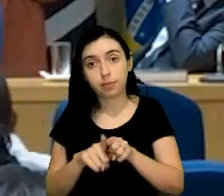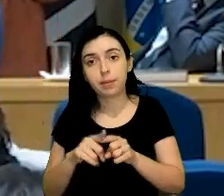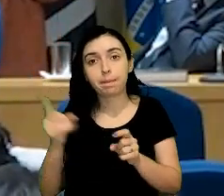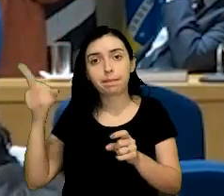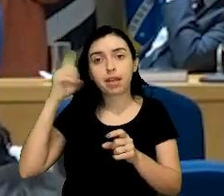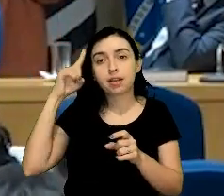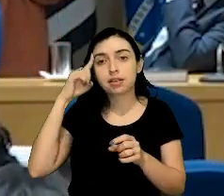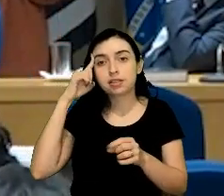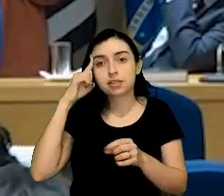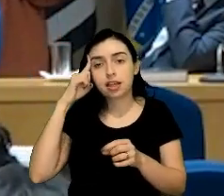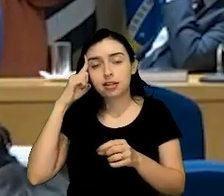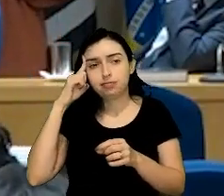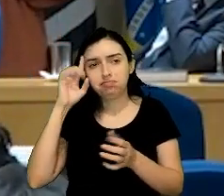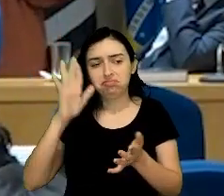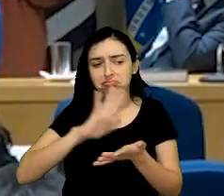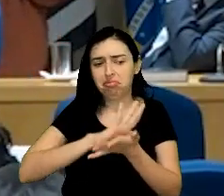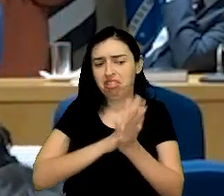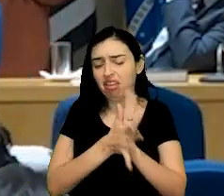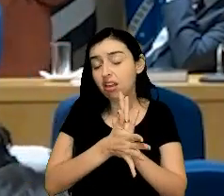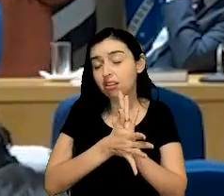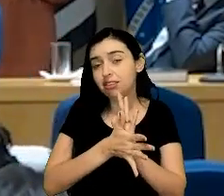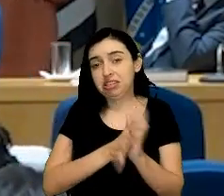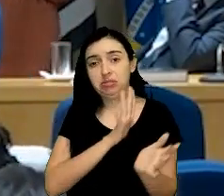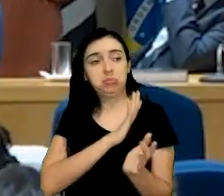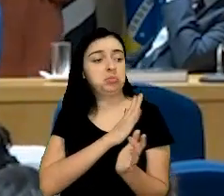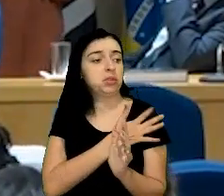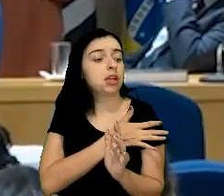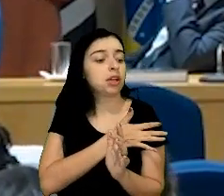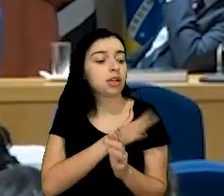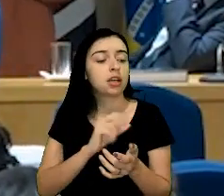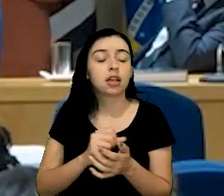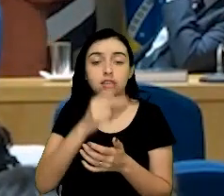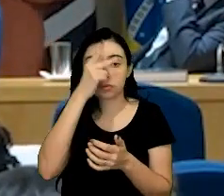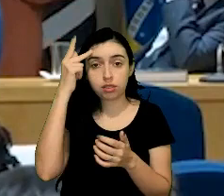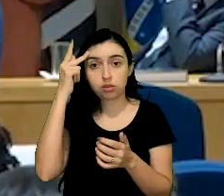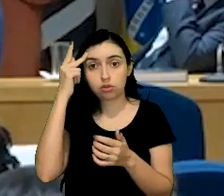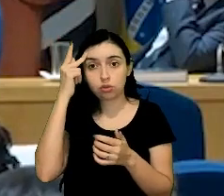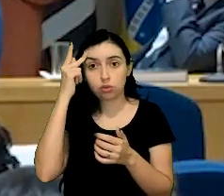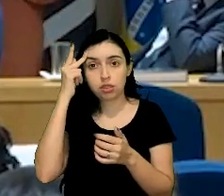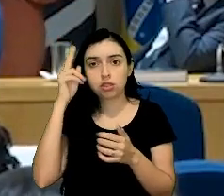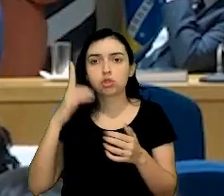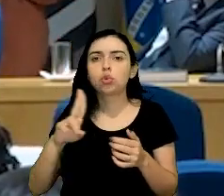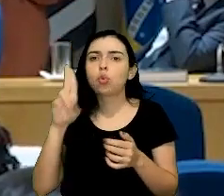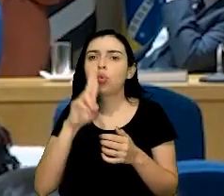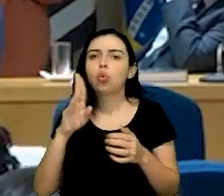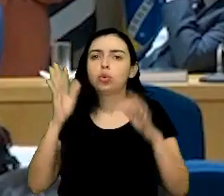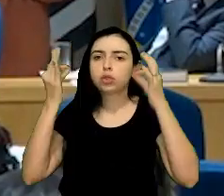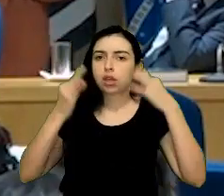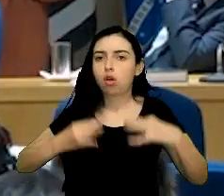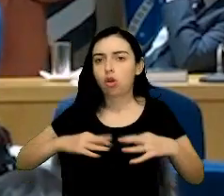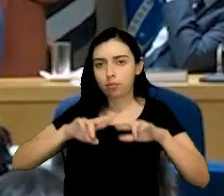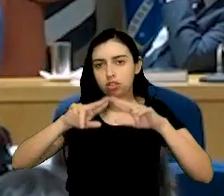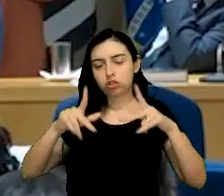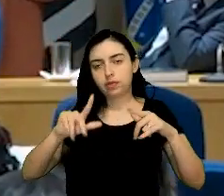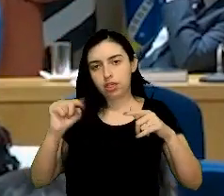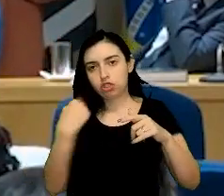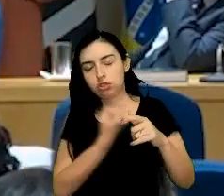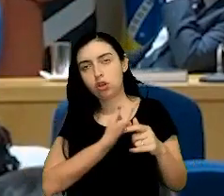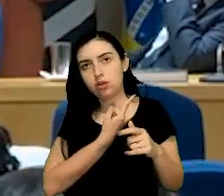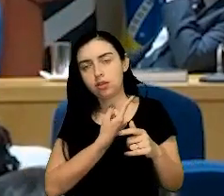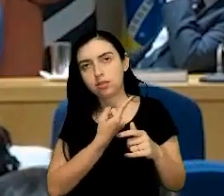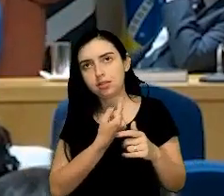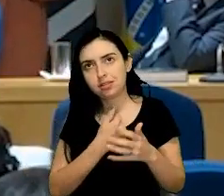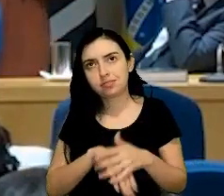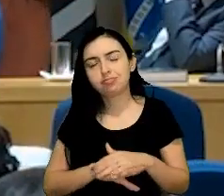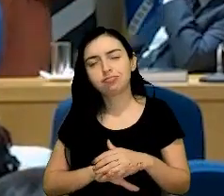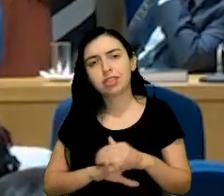e do preconceito, mesmo que os sírios eles usem uma vestimenta diferente da nossa, eles têm